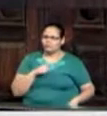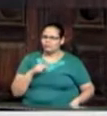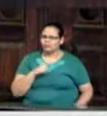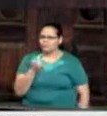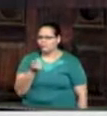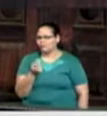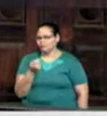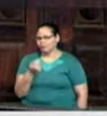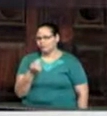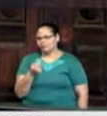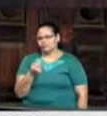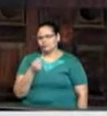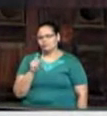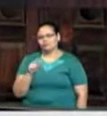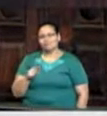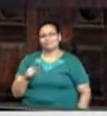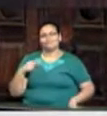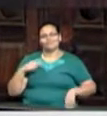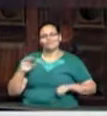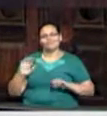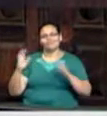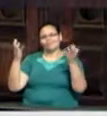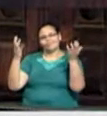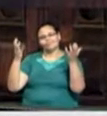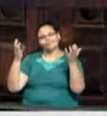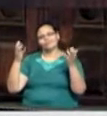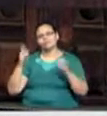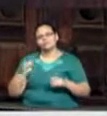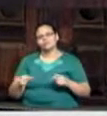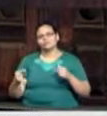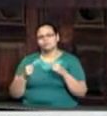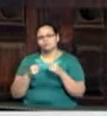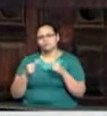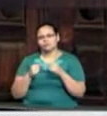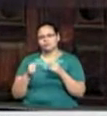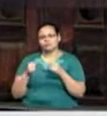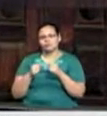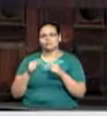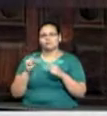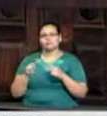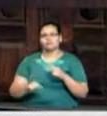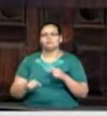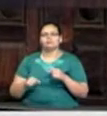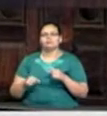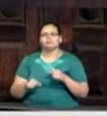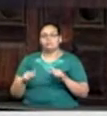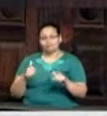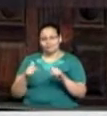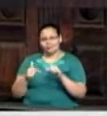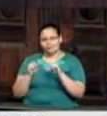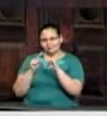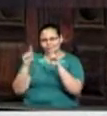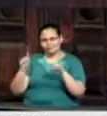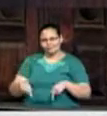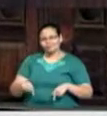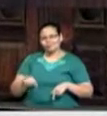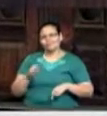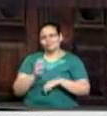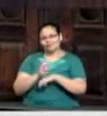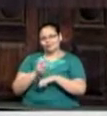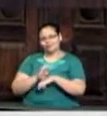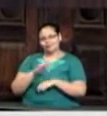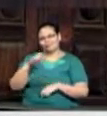pouquíssima coisa a celebrar ou a comemorar em relação ao serviço público estadual no Rio de Janeiro.